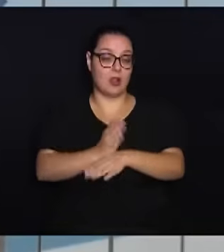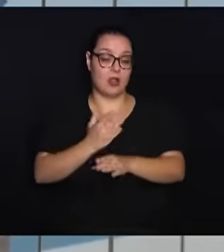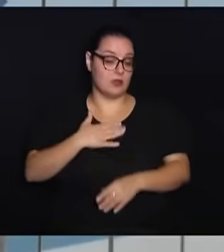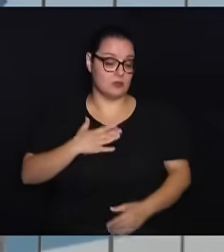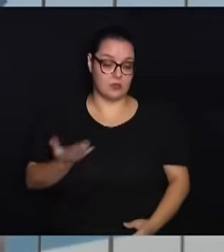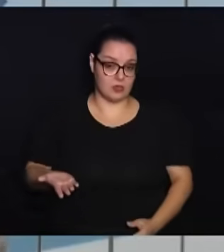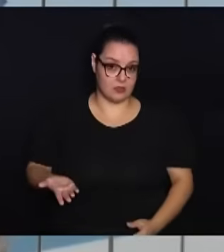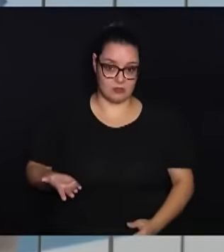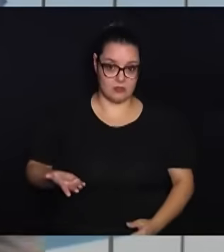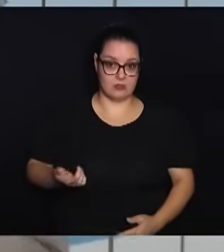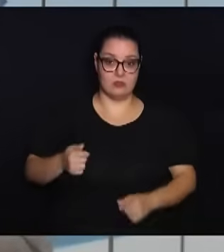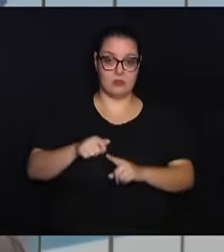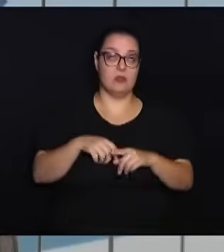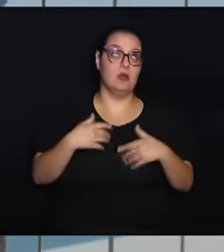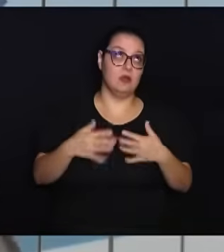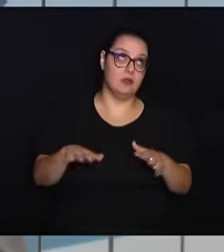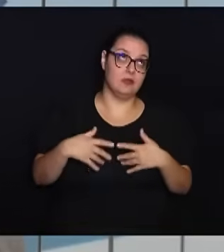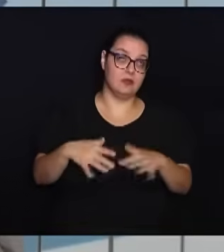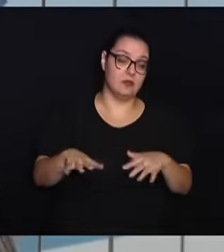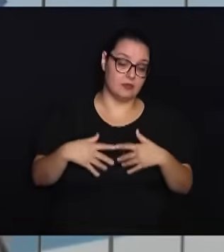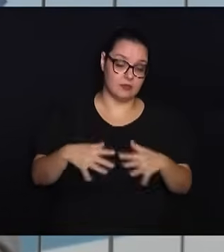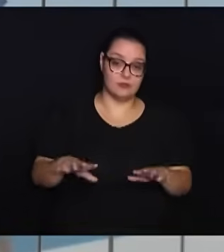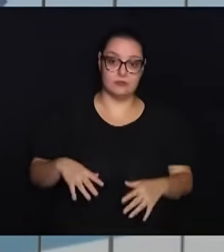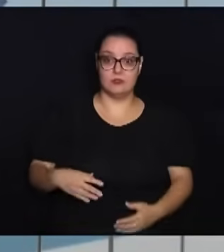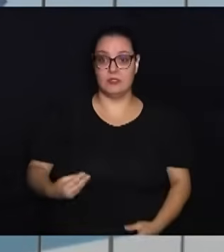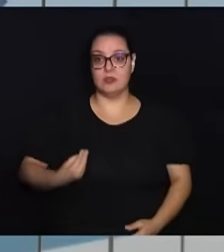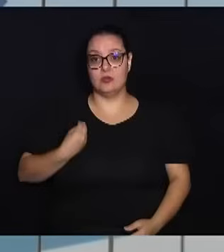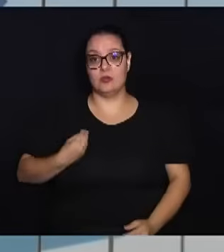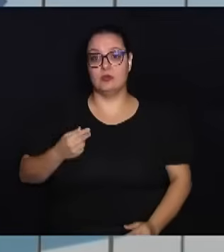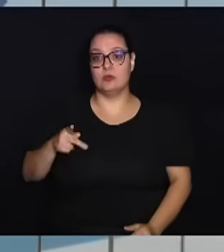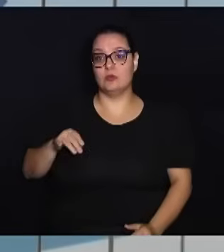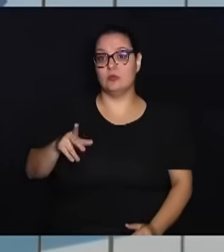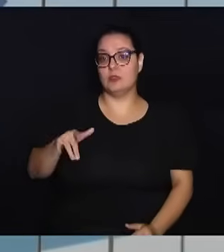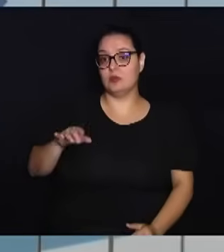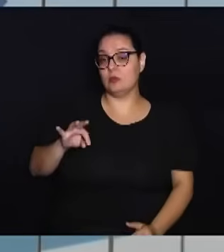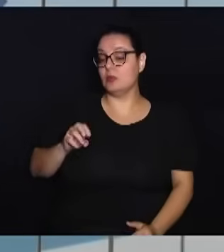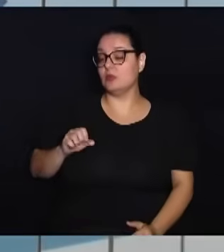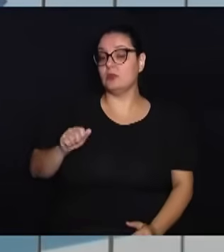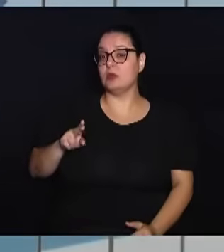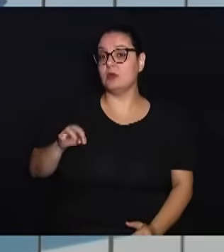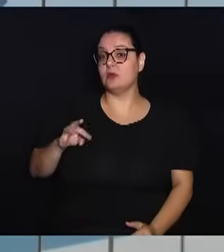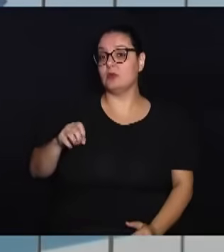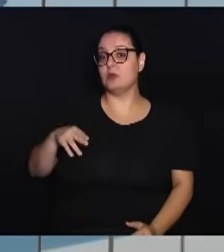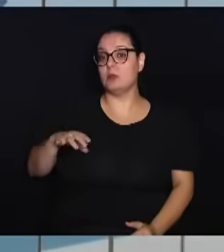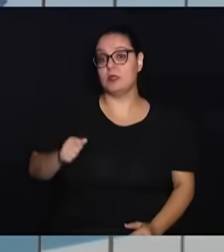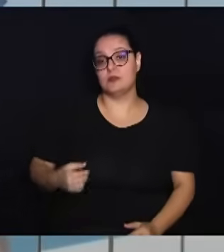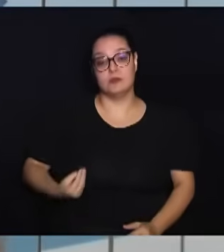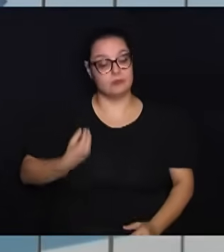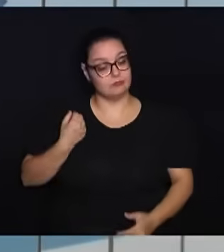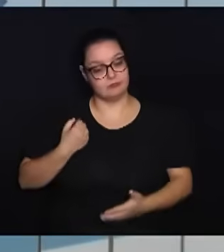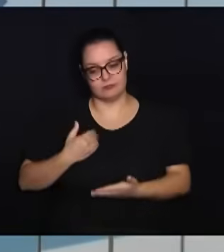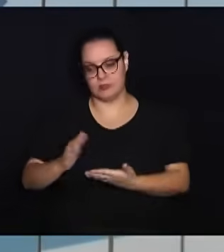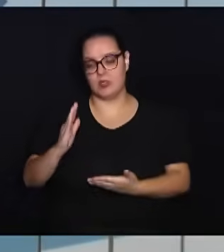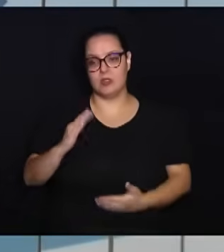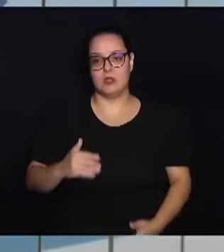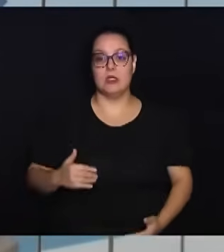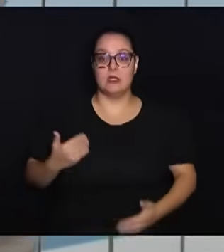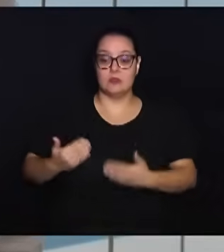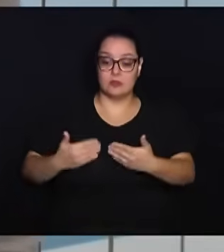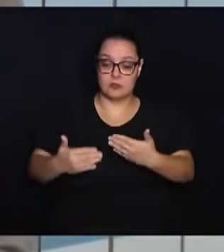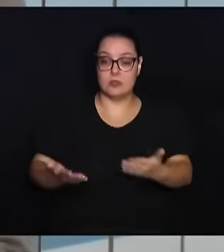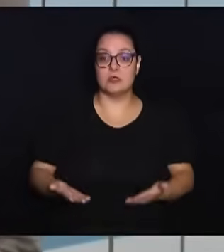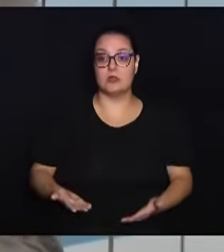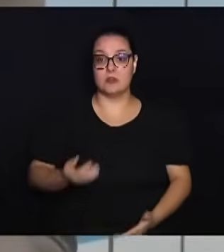que você empurra com a barriga, que você vai levando a vida no piloto automático, né? E a vida ela passa, a vida só caminha para frente.